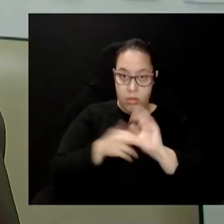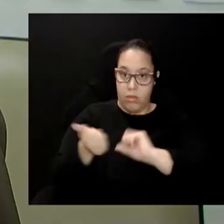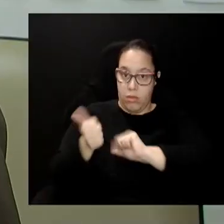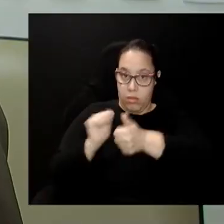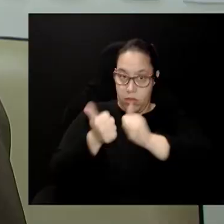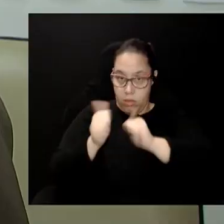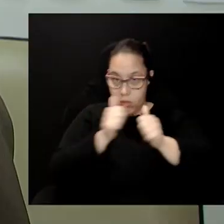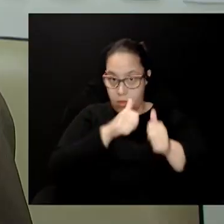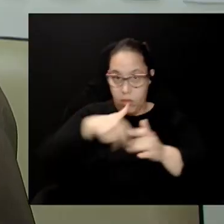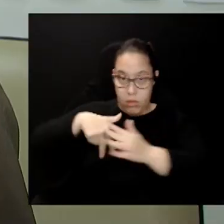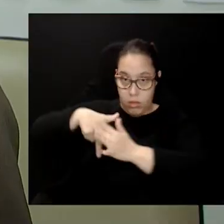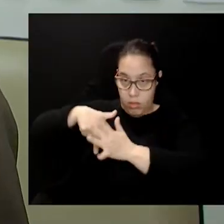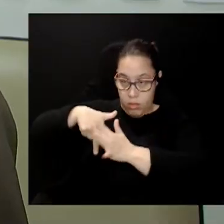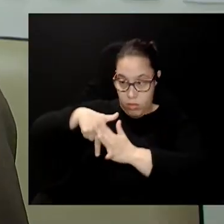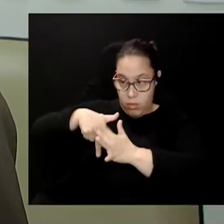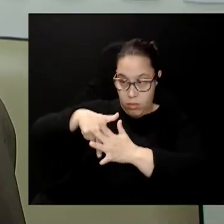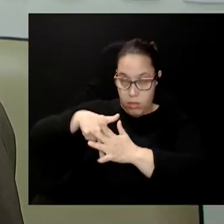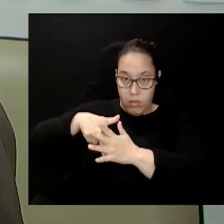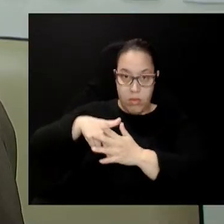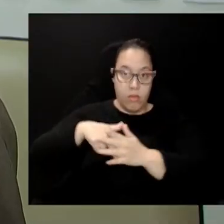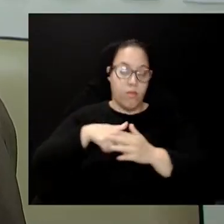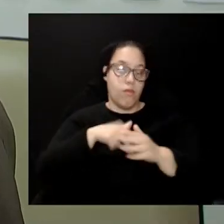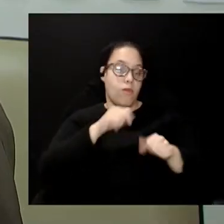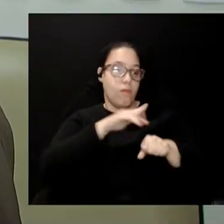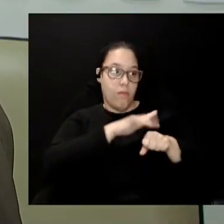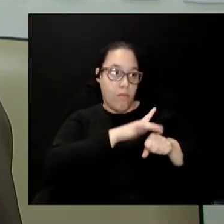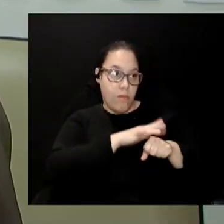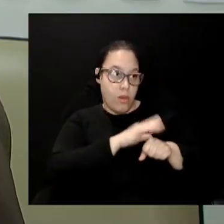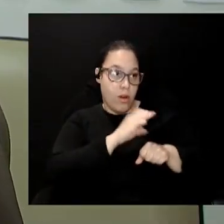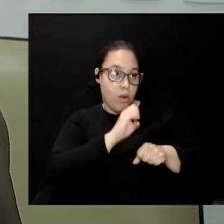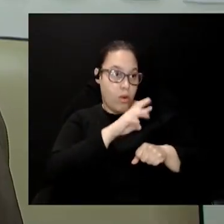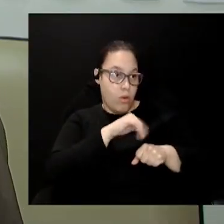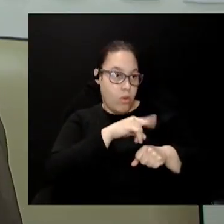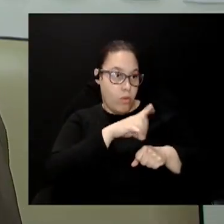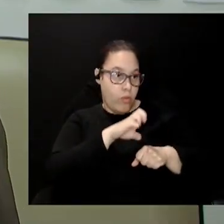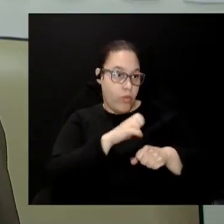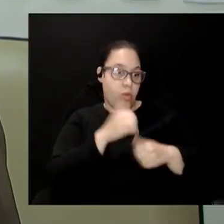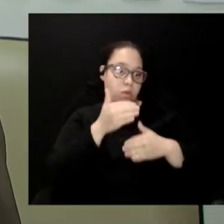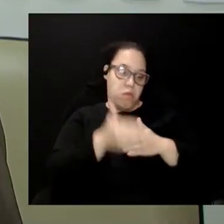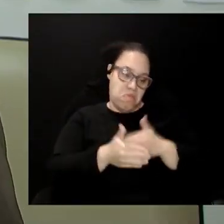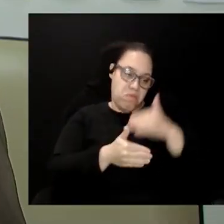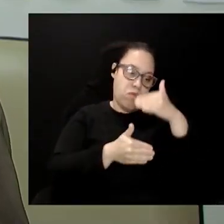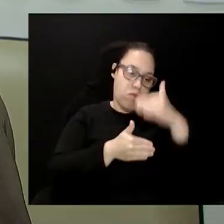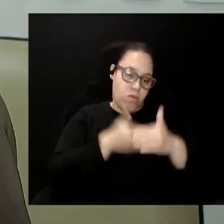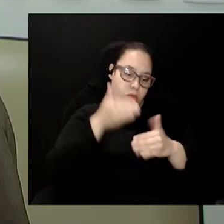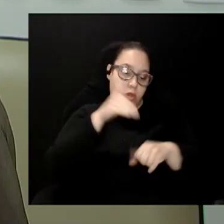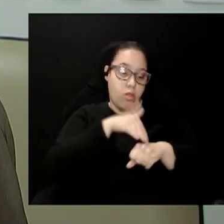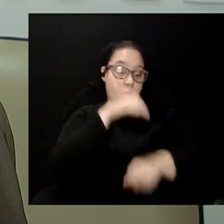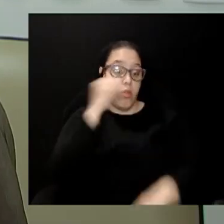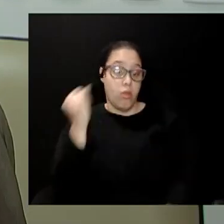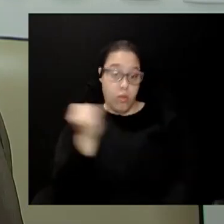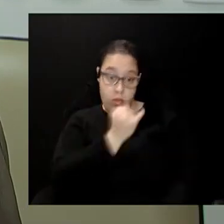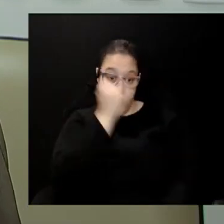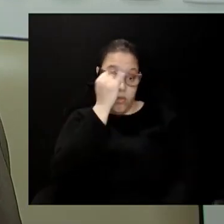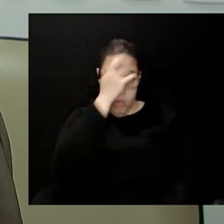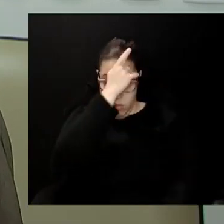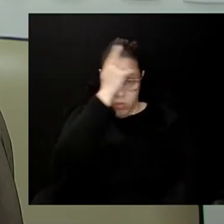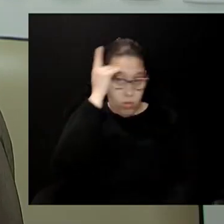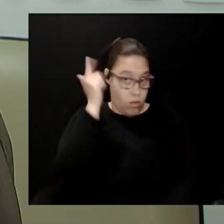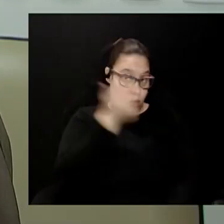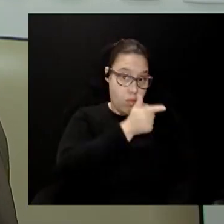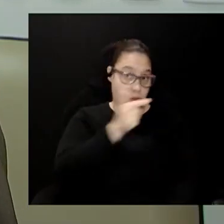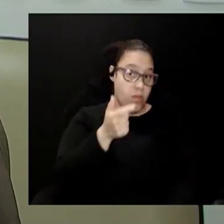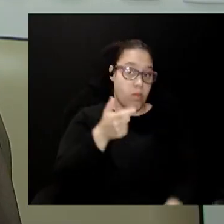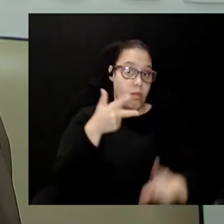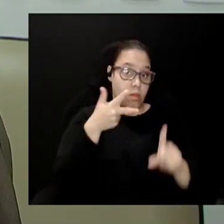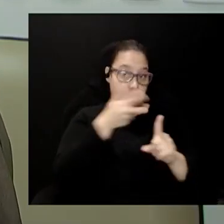pacientes. As comorbidades a gente vai avaliar caso a caso. O mais importante é que a pessoa não tenha tomado a vacina